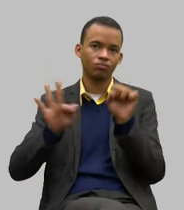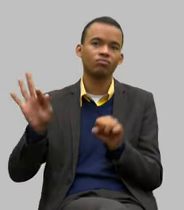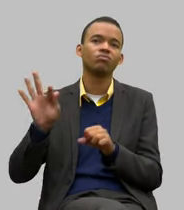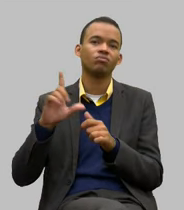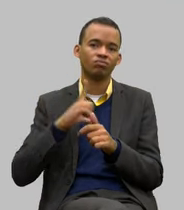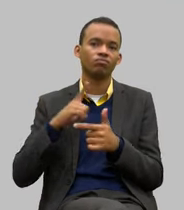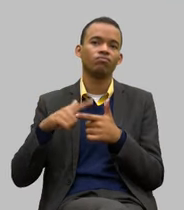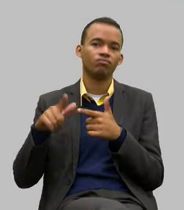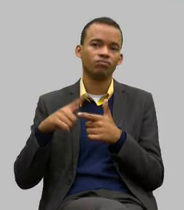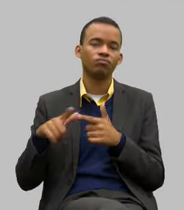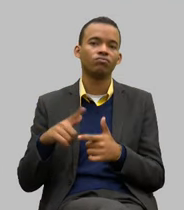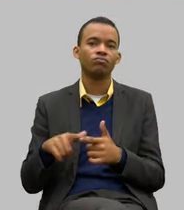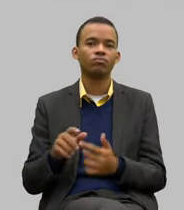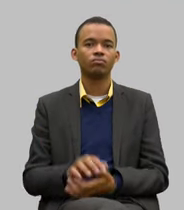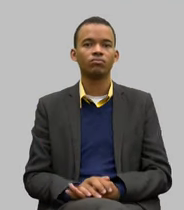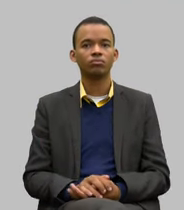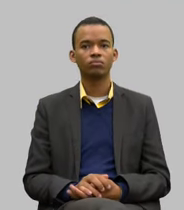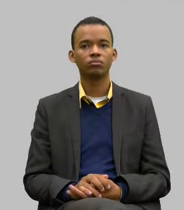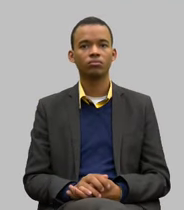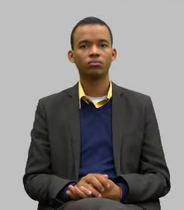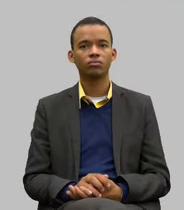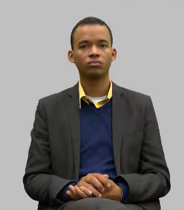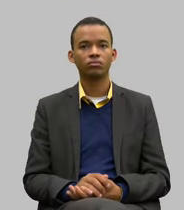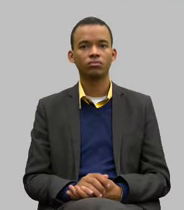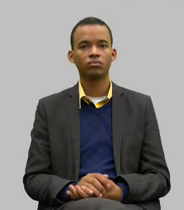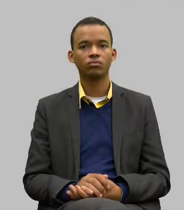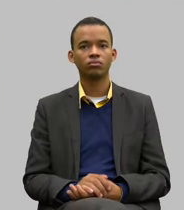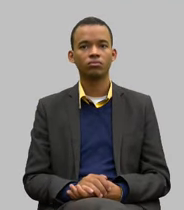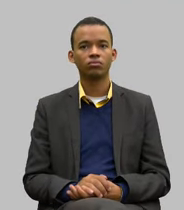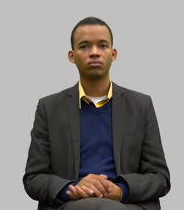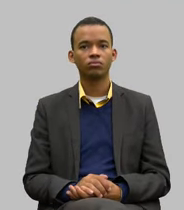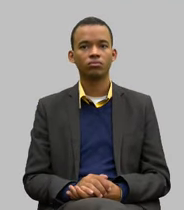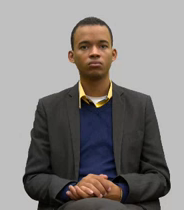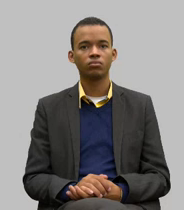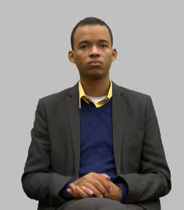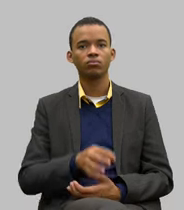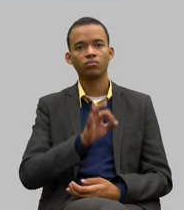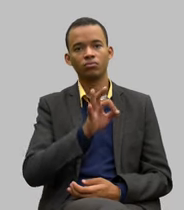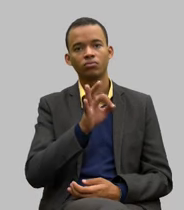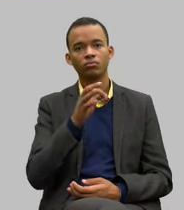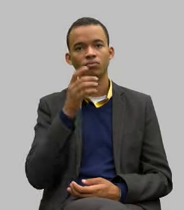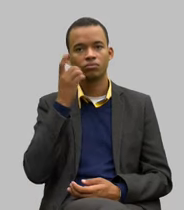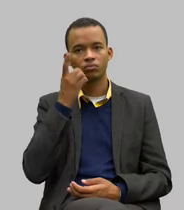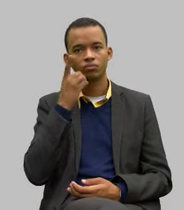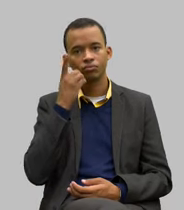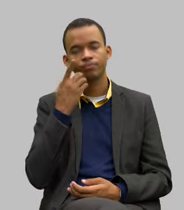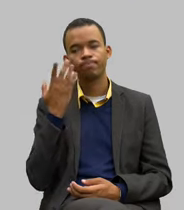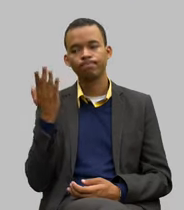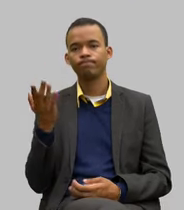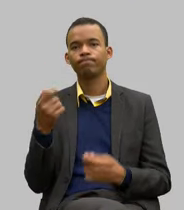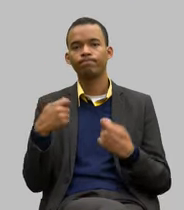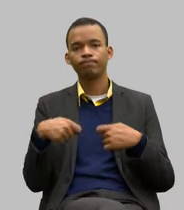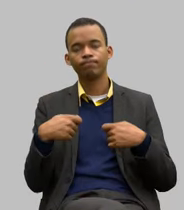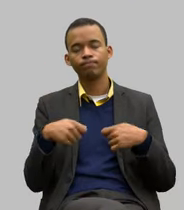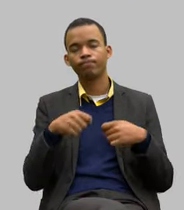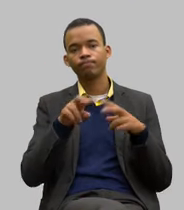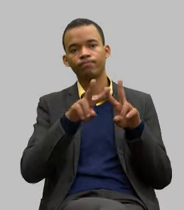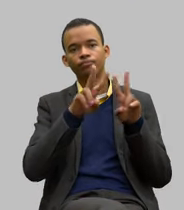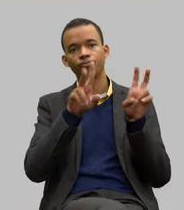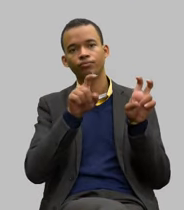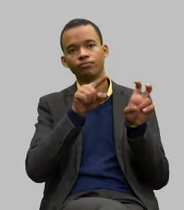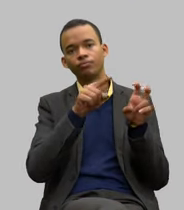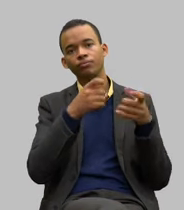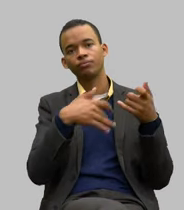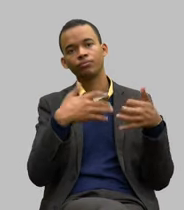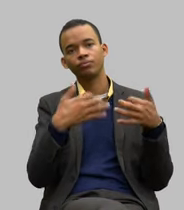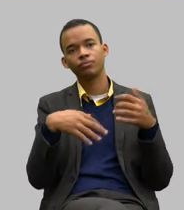Essa é impossível Deputado Antônio Carlos Arantes nosso primeiro secretário não falar sobre esse assunto por quê Porque